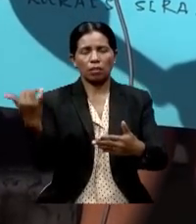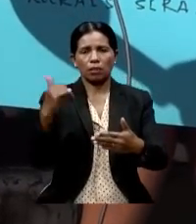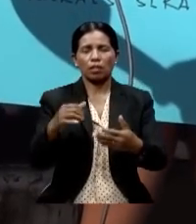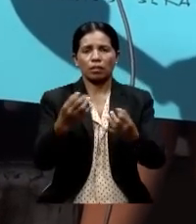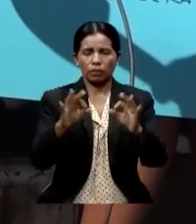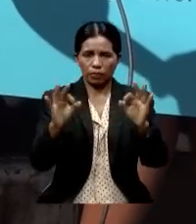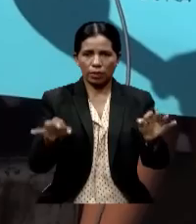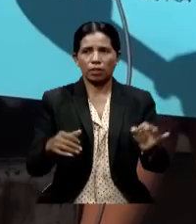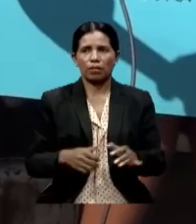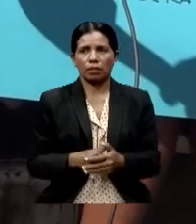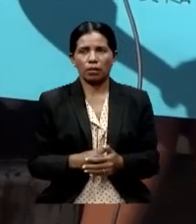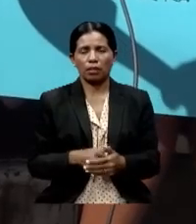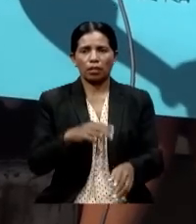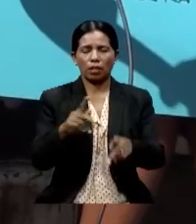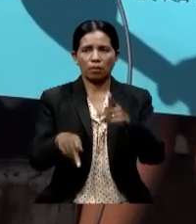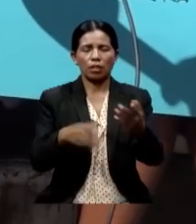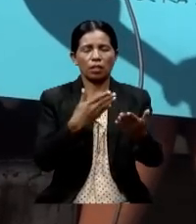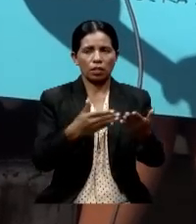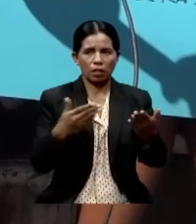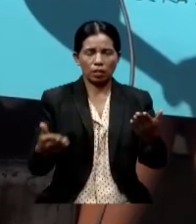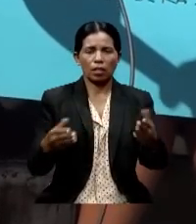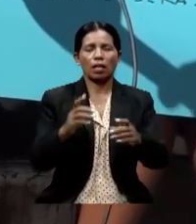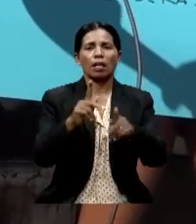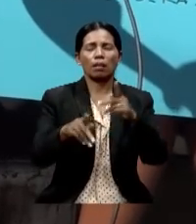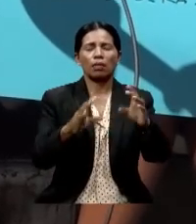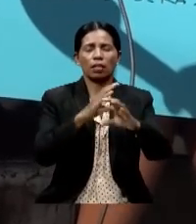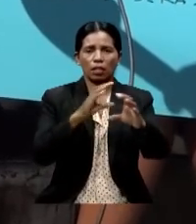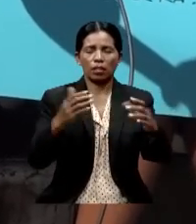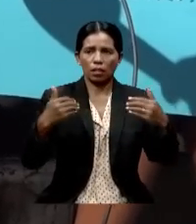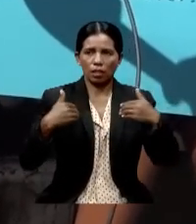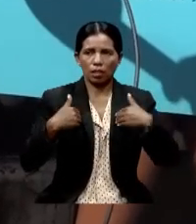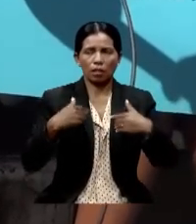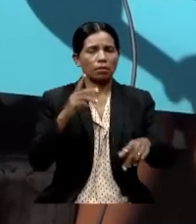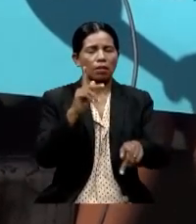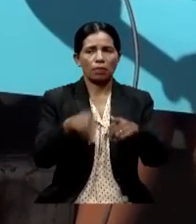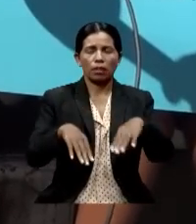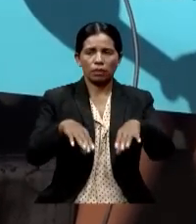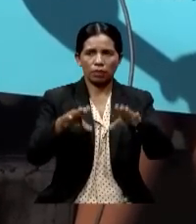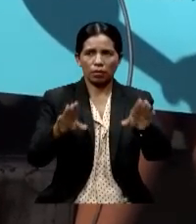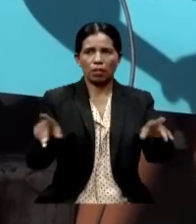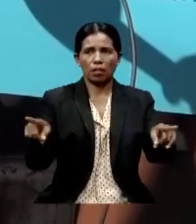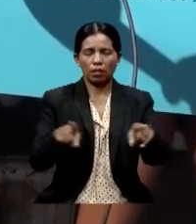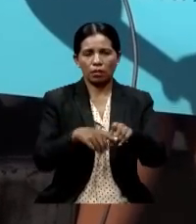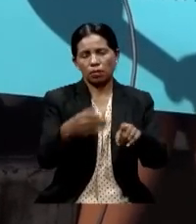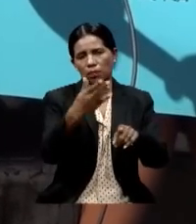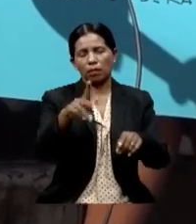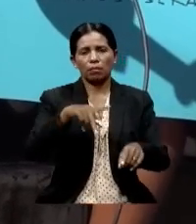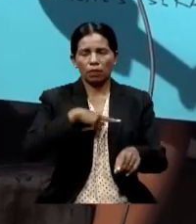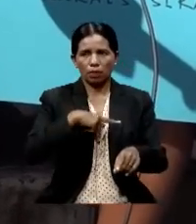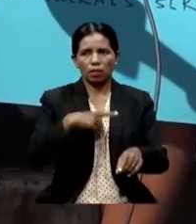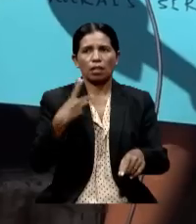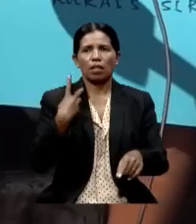termina, povu ne sasang, povu ne kareta ne be iha, imi la bele halole laun basai tabotir ne privado.